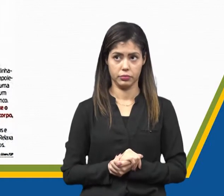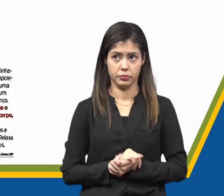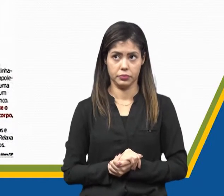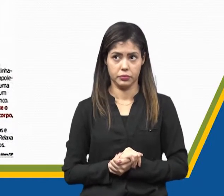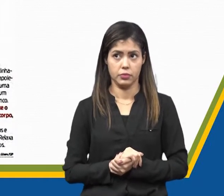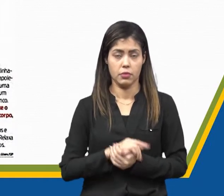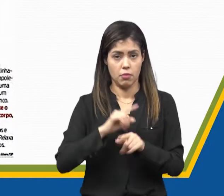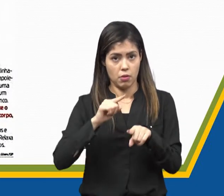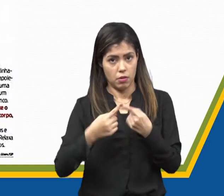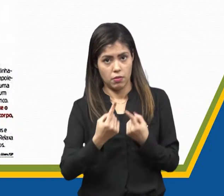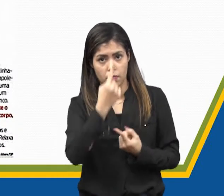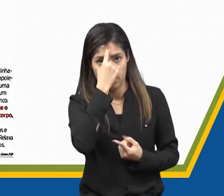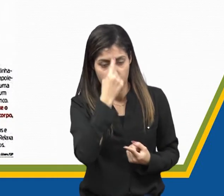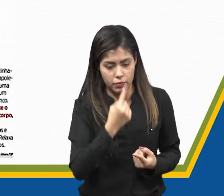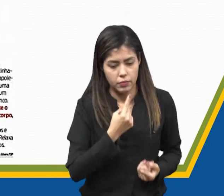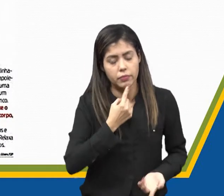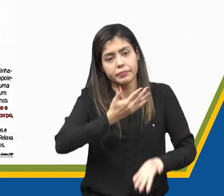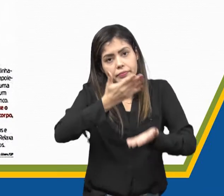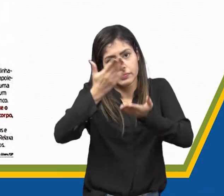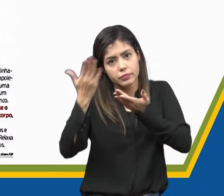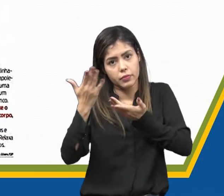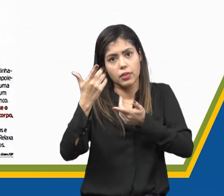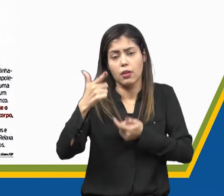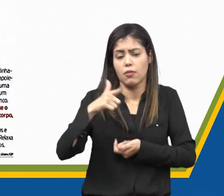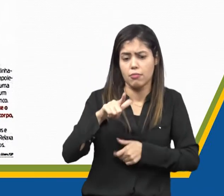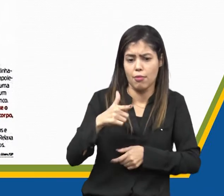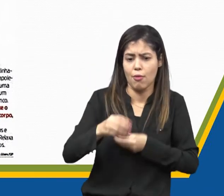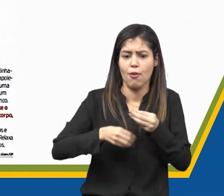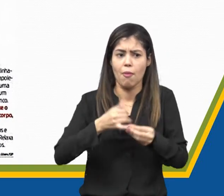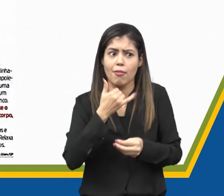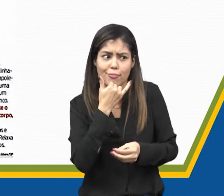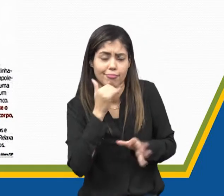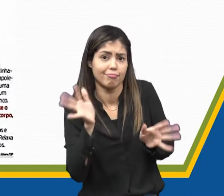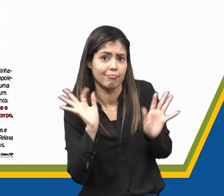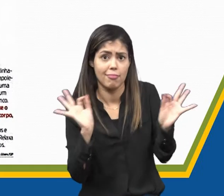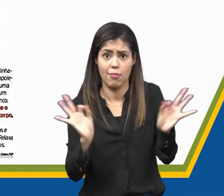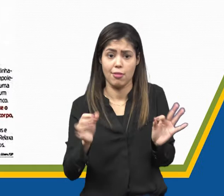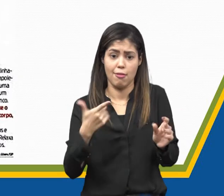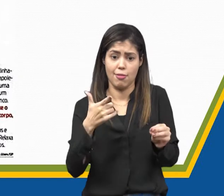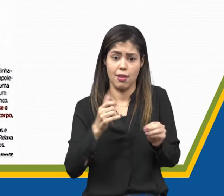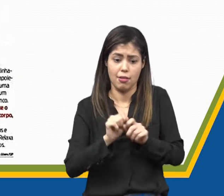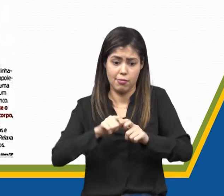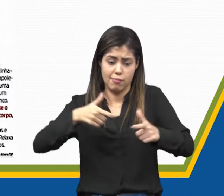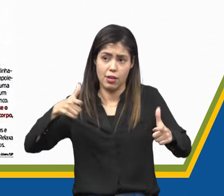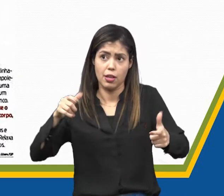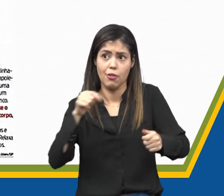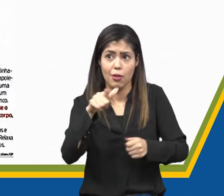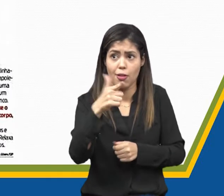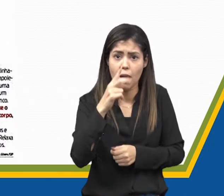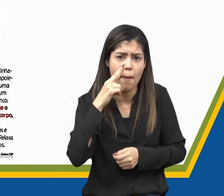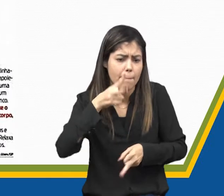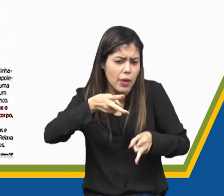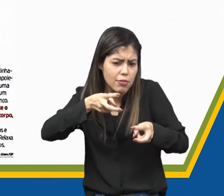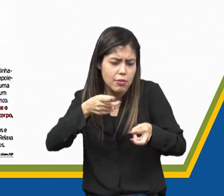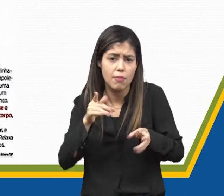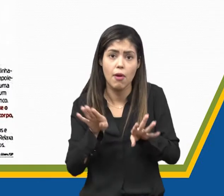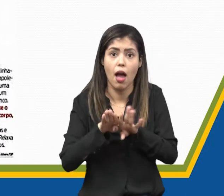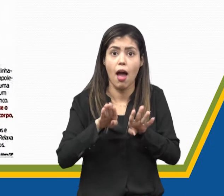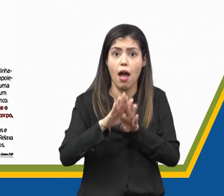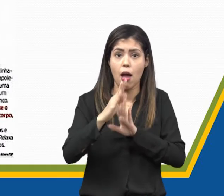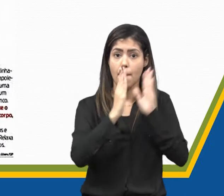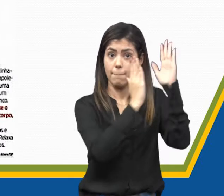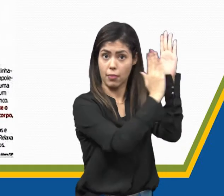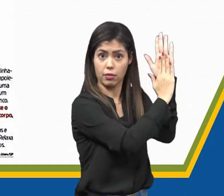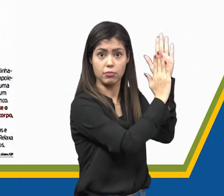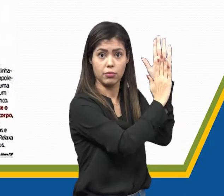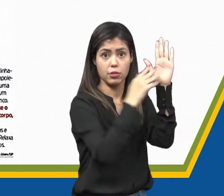Mais alongamentos. Não há a desculpa de você dizer que não tem espaço para fazer. Percebam que não ocupa nenhum espaço. A parede da sua